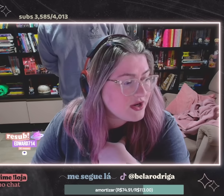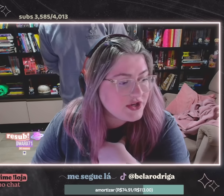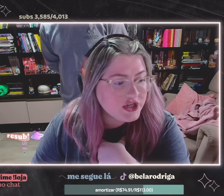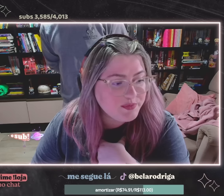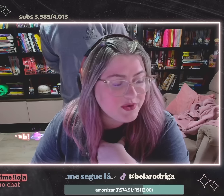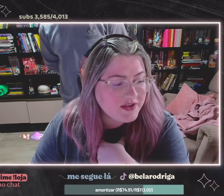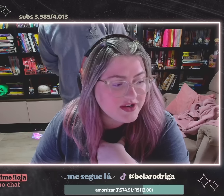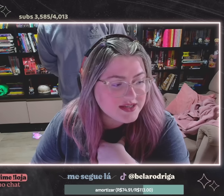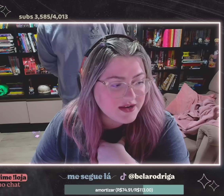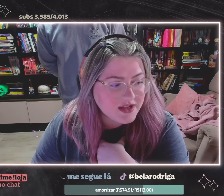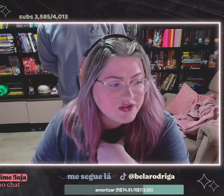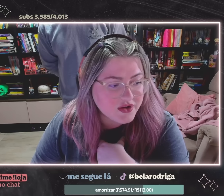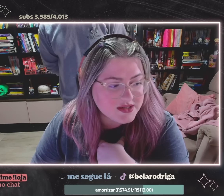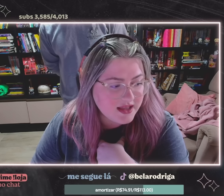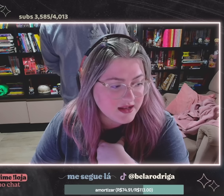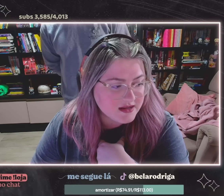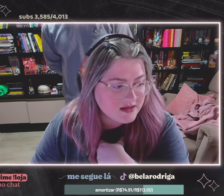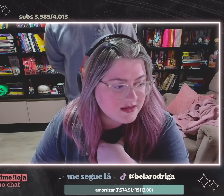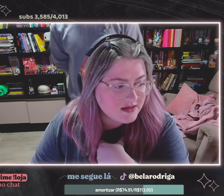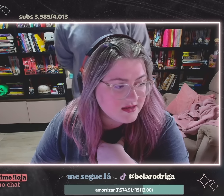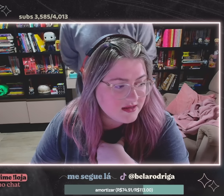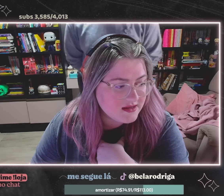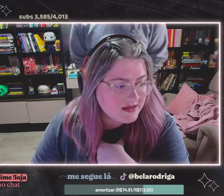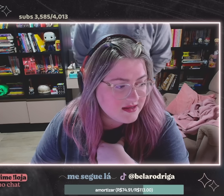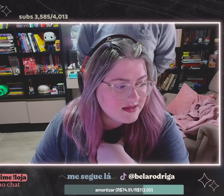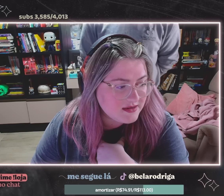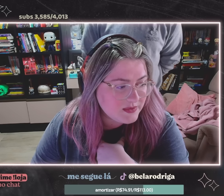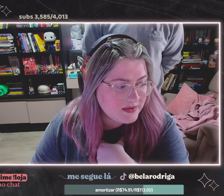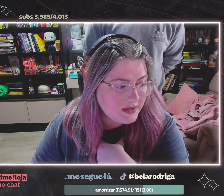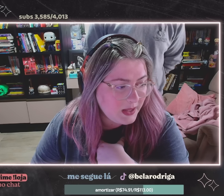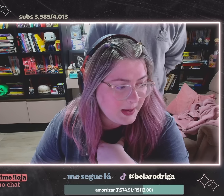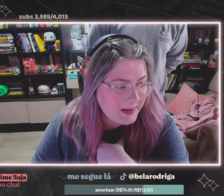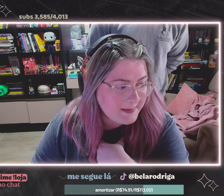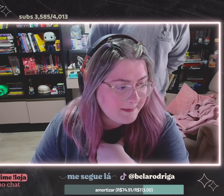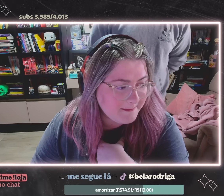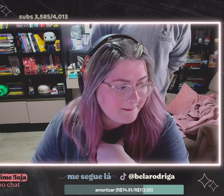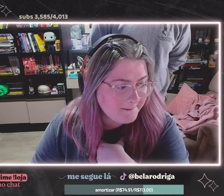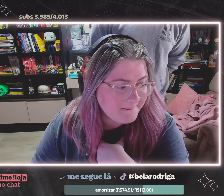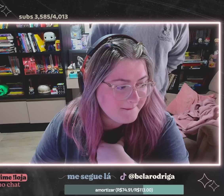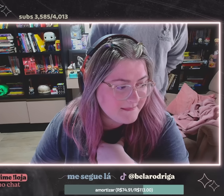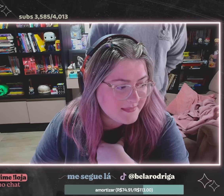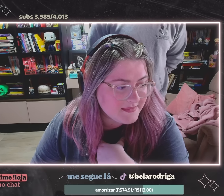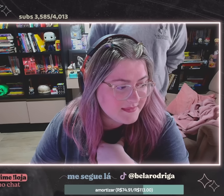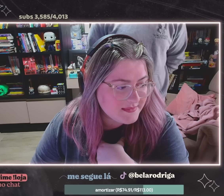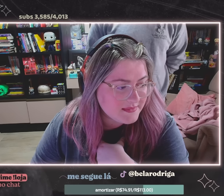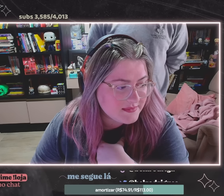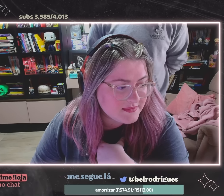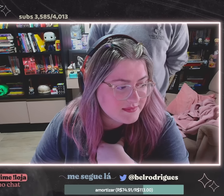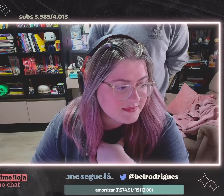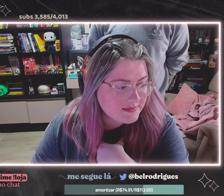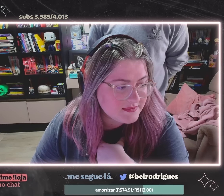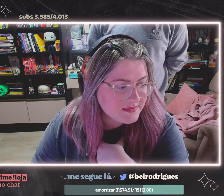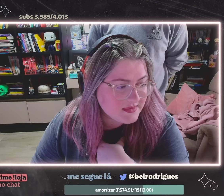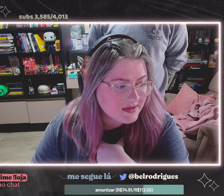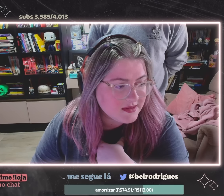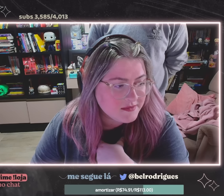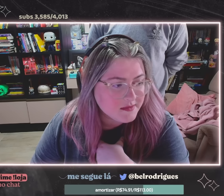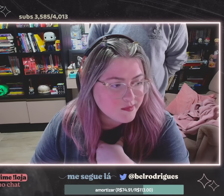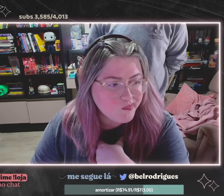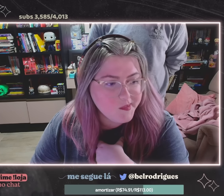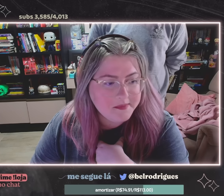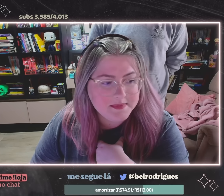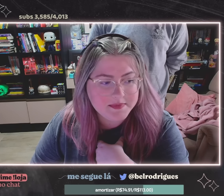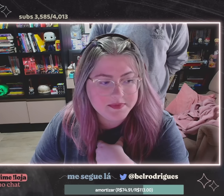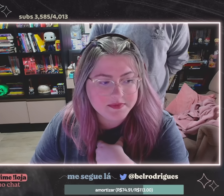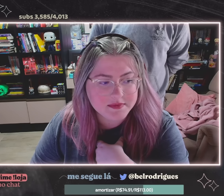sou R RS Conto com a presença de vcs Tom como é é o nome que a gente tem